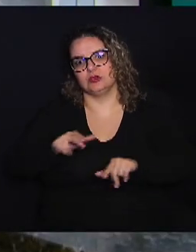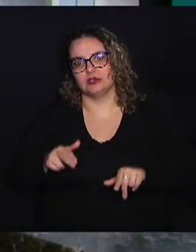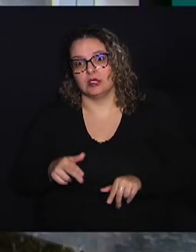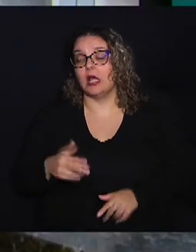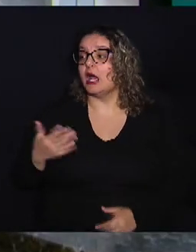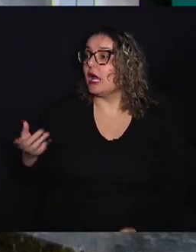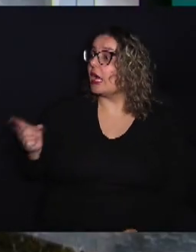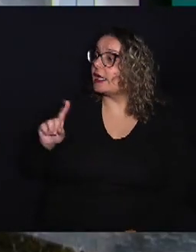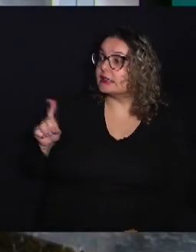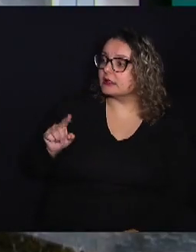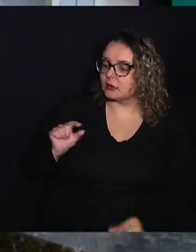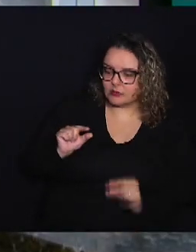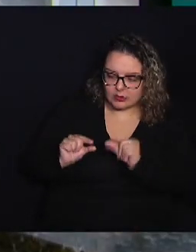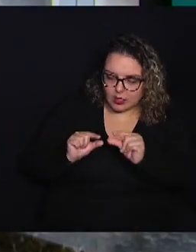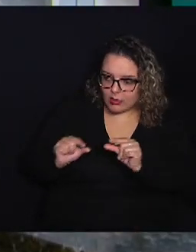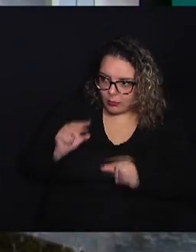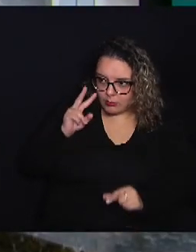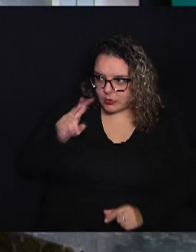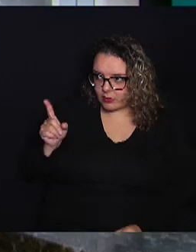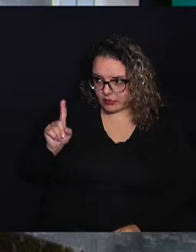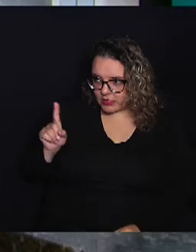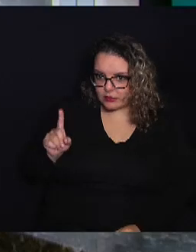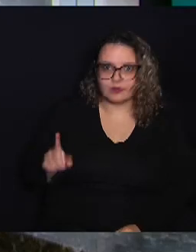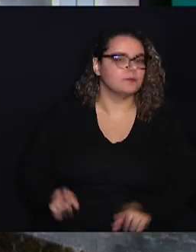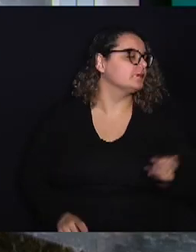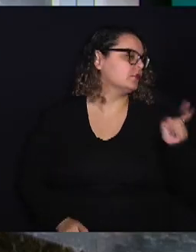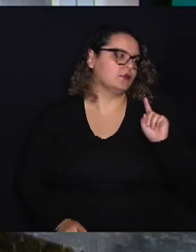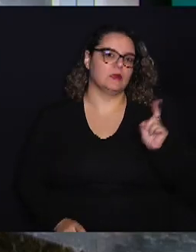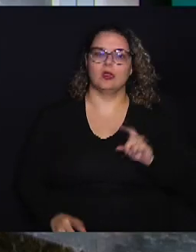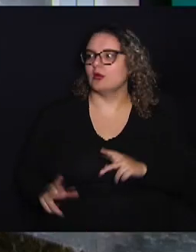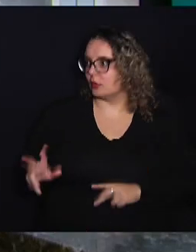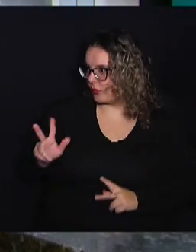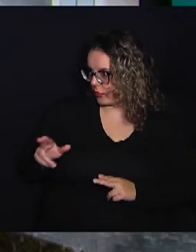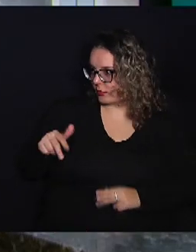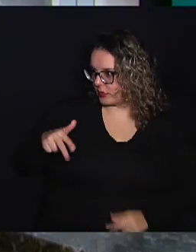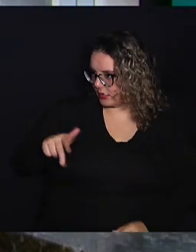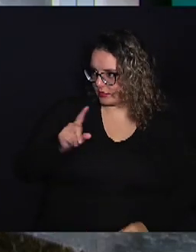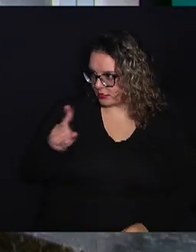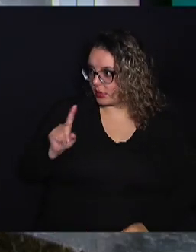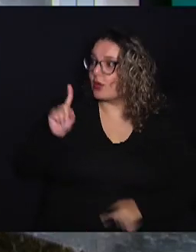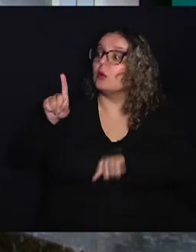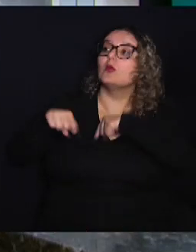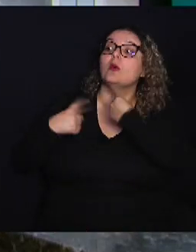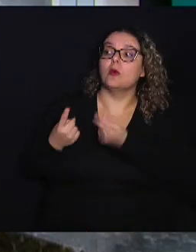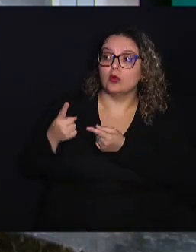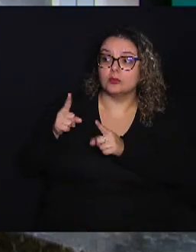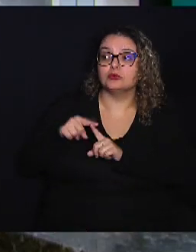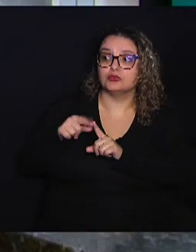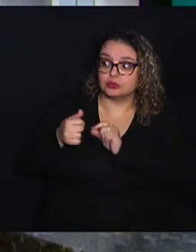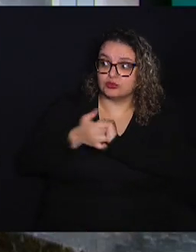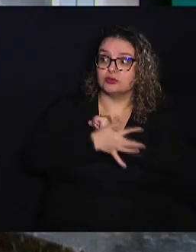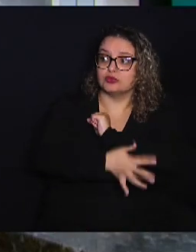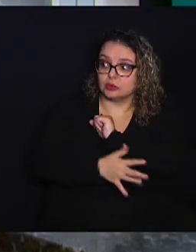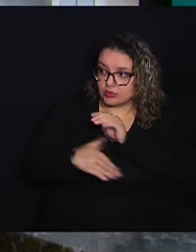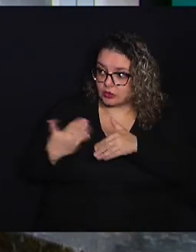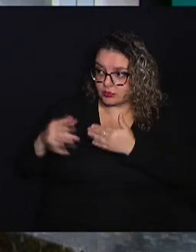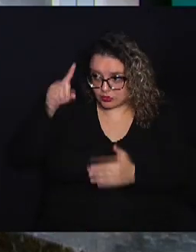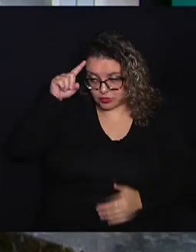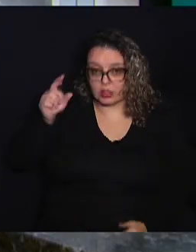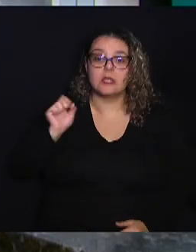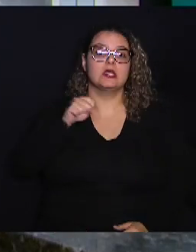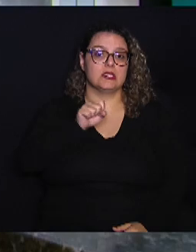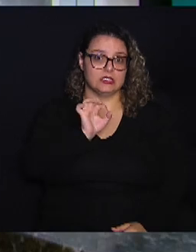Então não são aquelas que a gente fica olhando, igual você falou, na caminhada, não. É um outro tipo que elas liberam durante o dia.